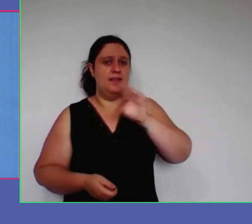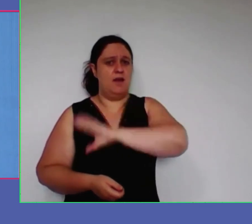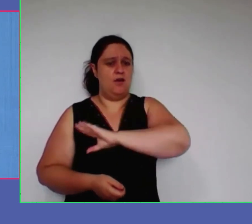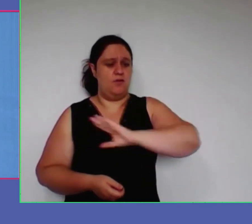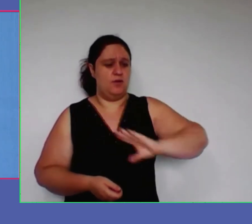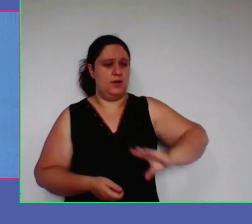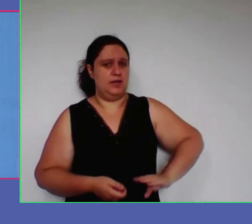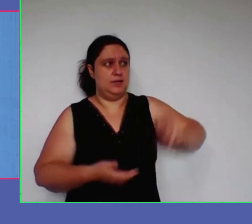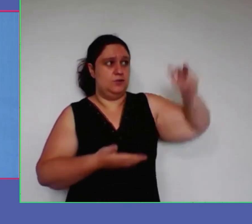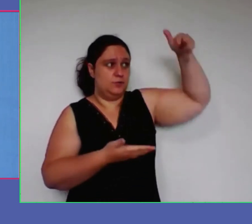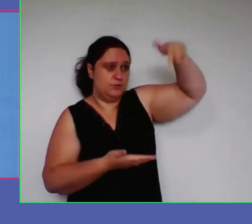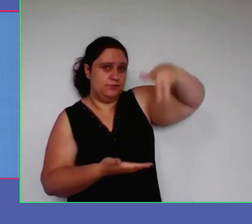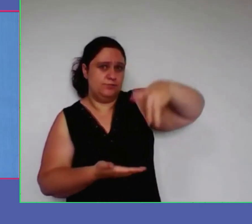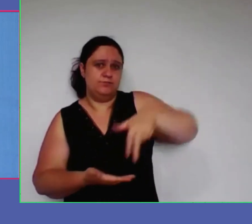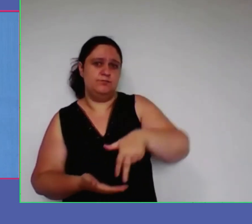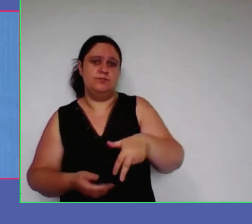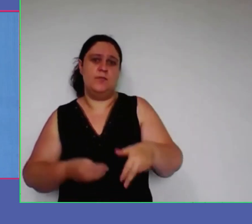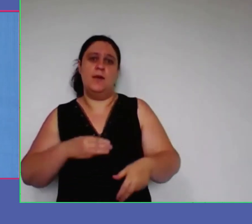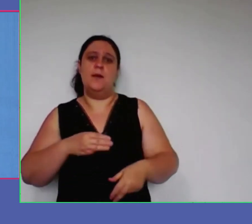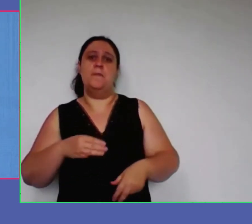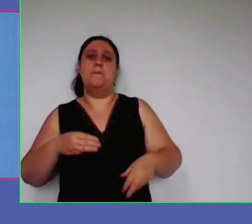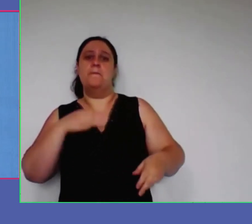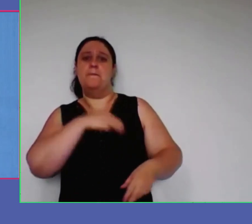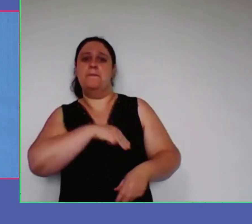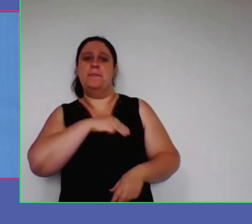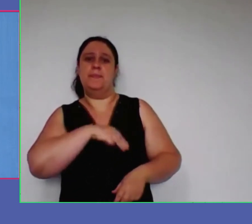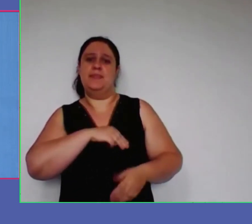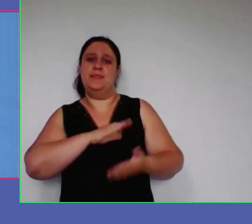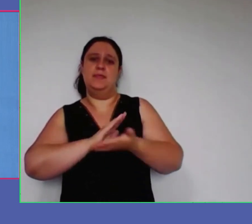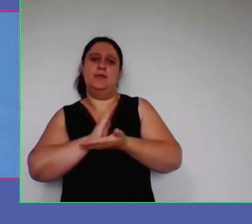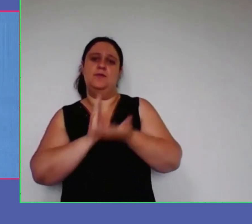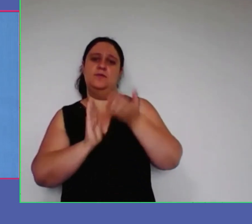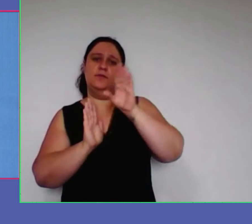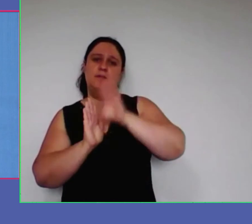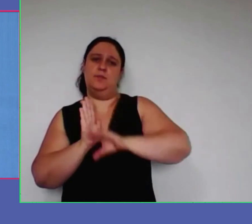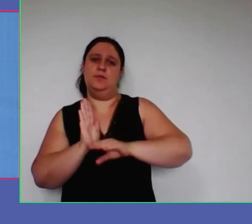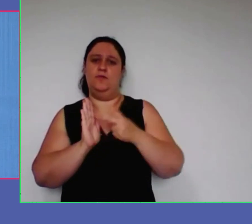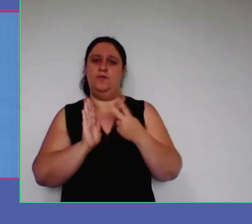Mateus 24, versículo 3.